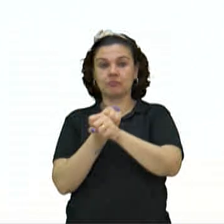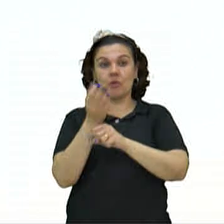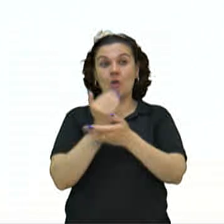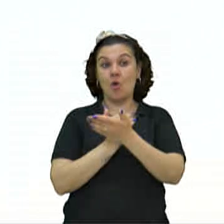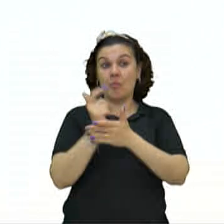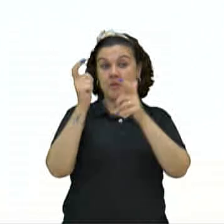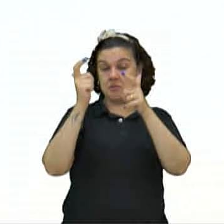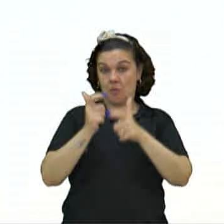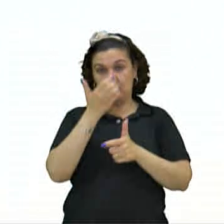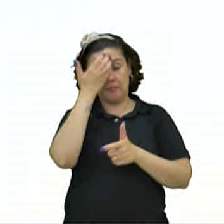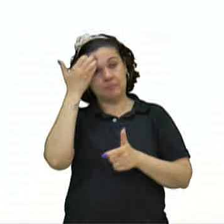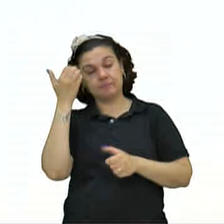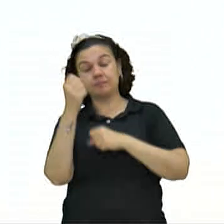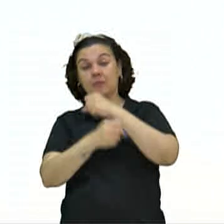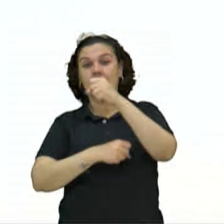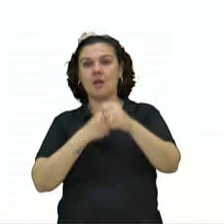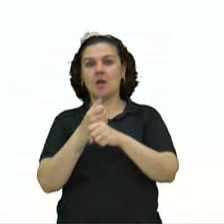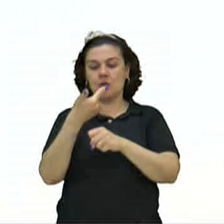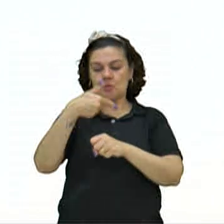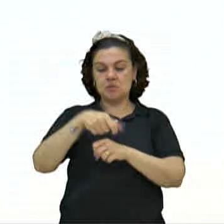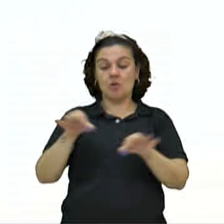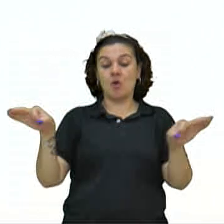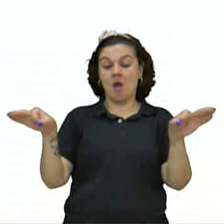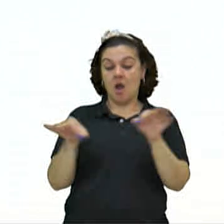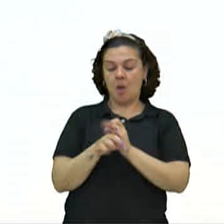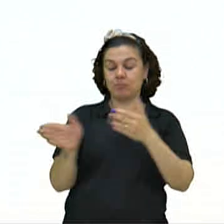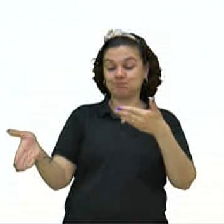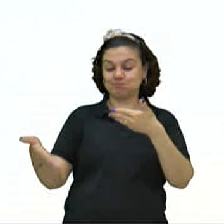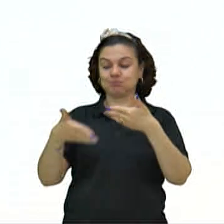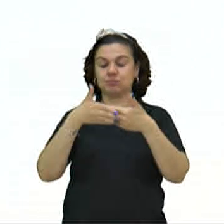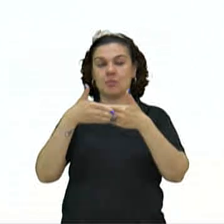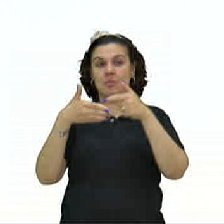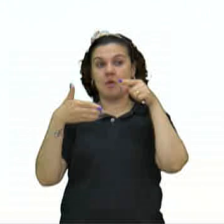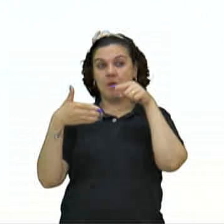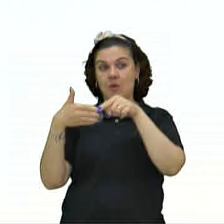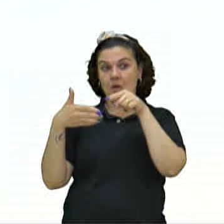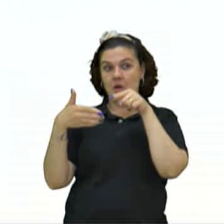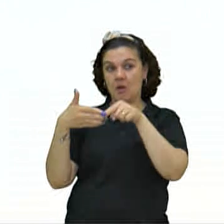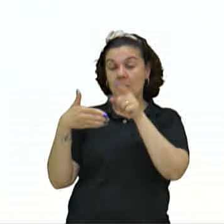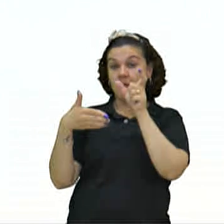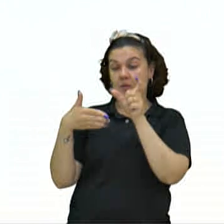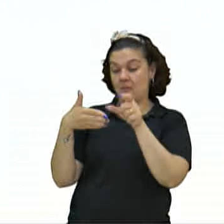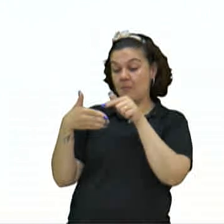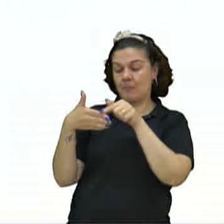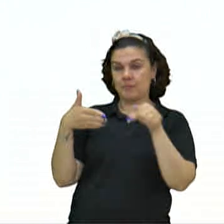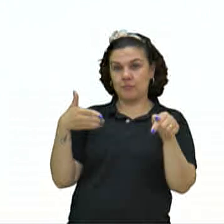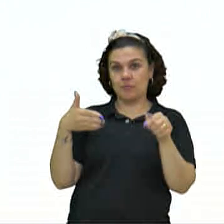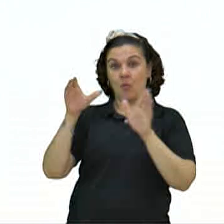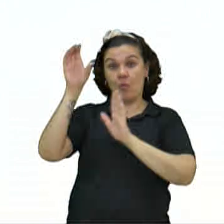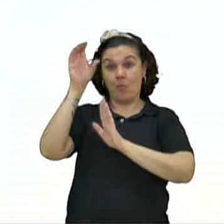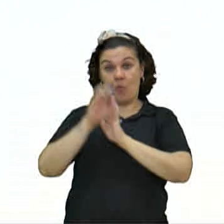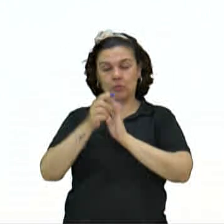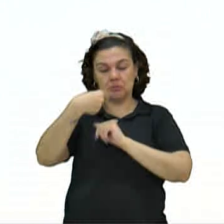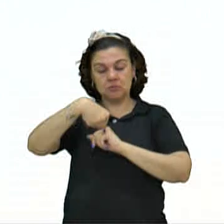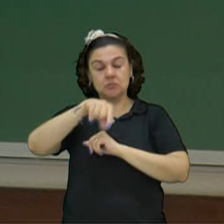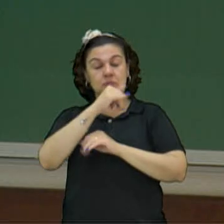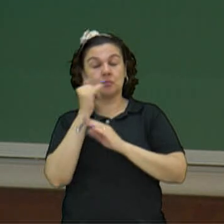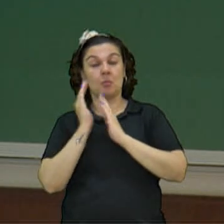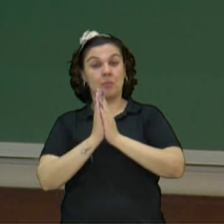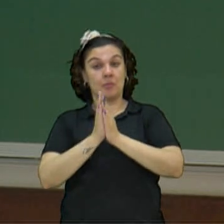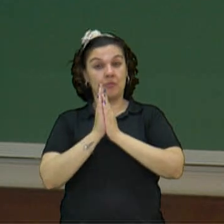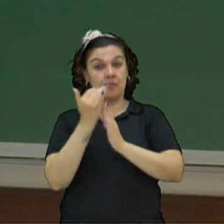onde? Nos anos 70, com o fim do embargo comercial. Olha que interessante. Guarde isto como conteúdo, por